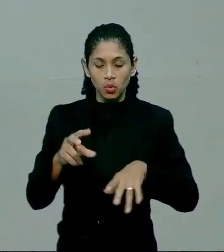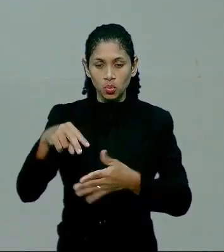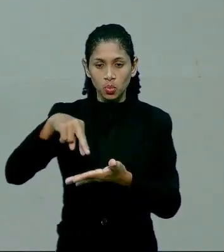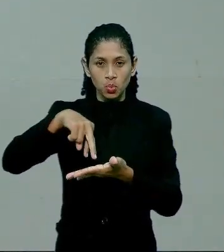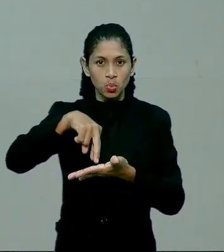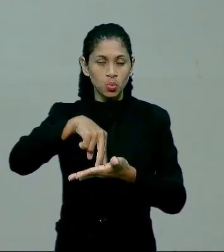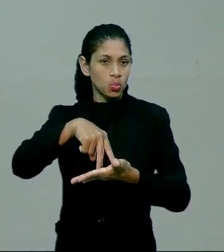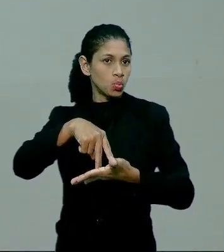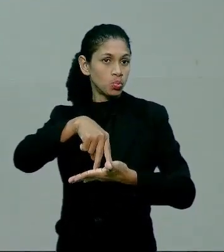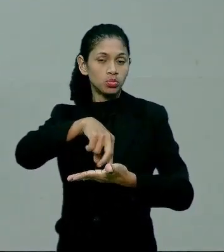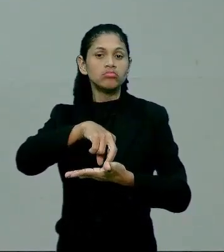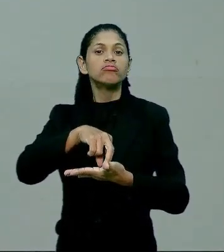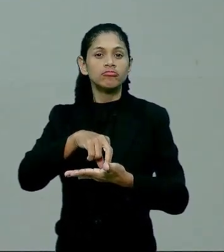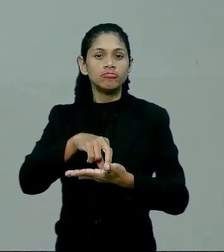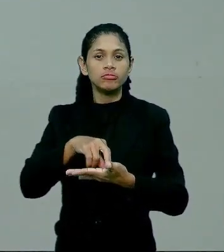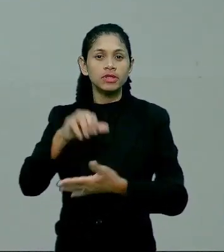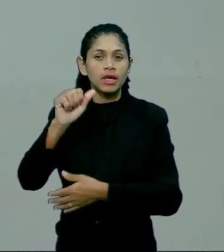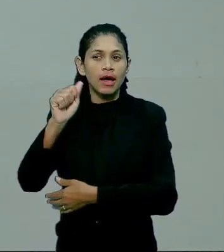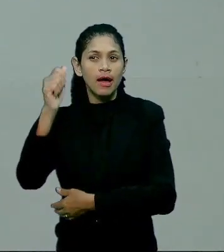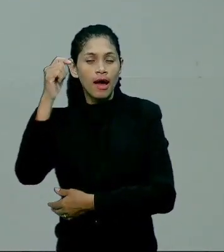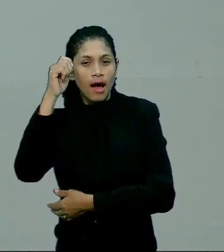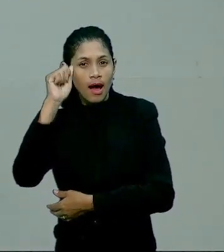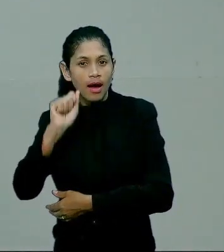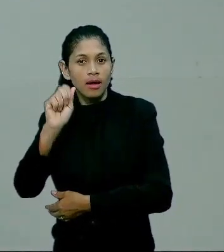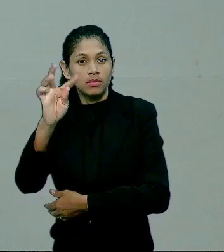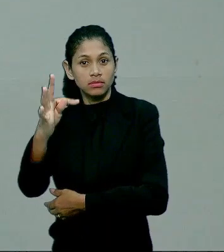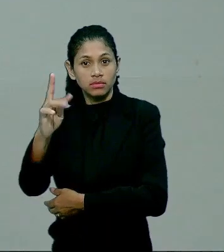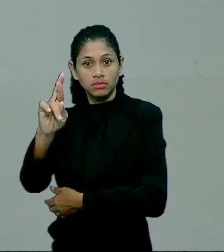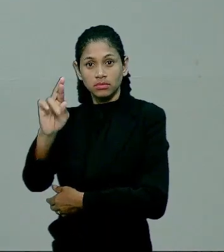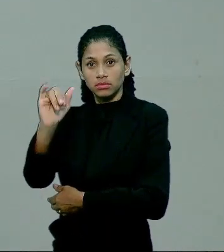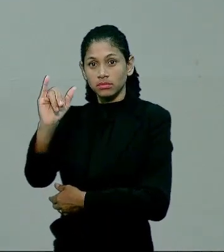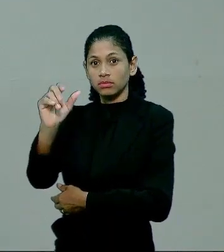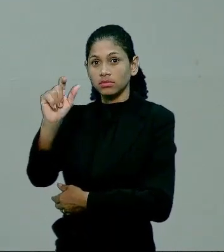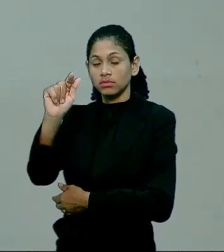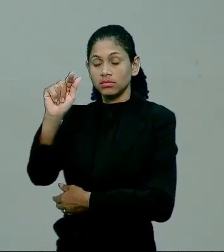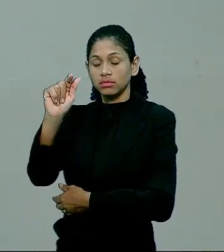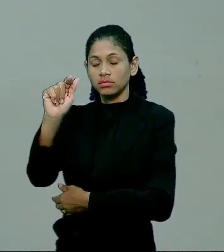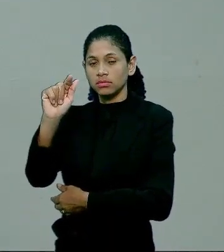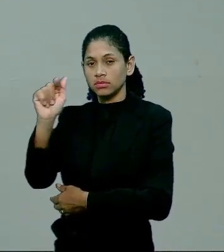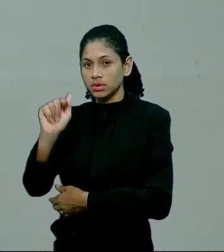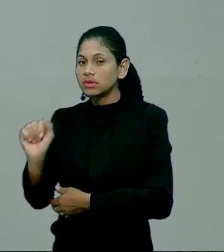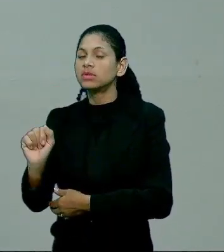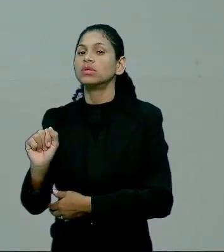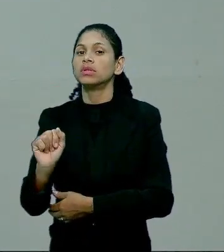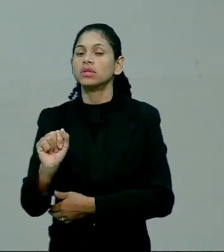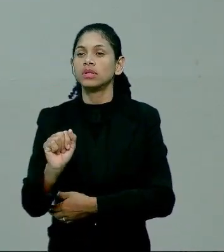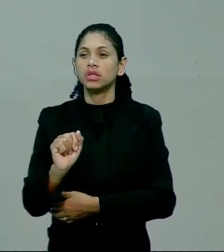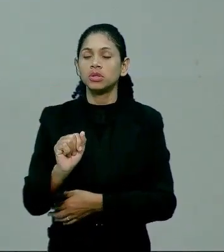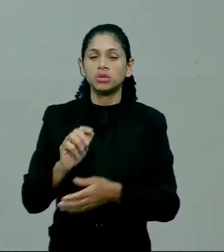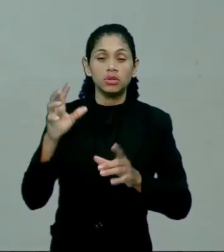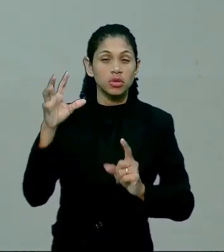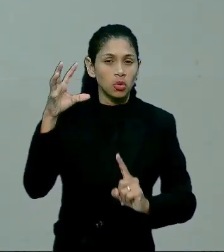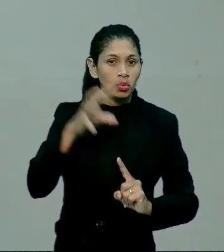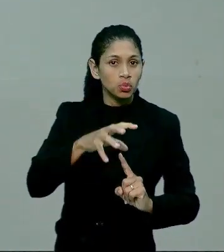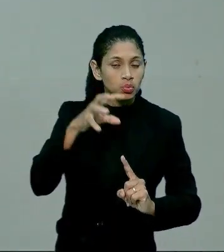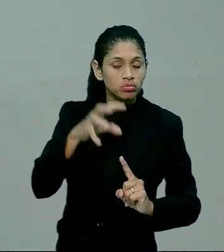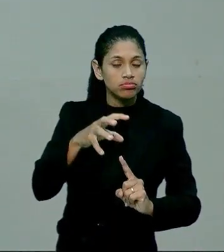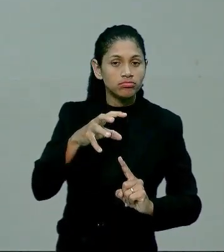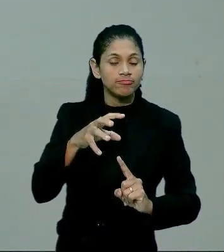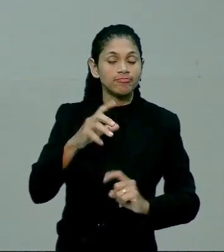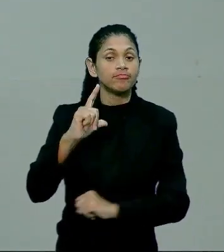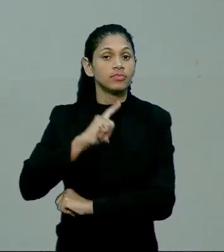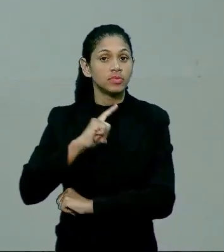tudo com uma forma, um modelo. E aí você acaba querendo replicar por base nessa influência. Além de que temos